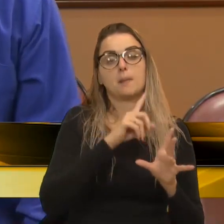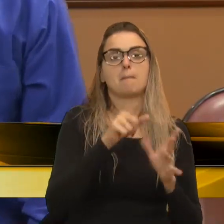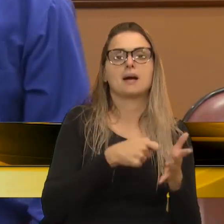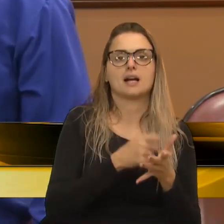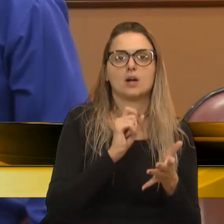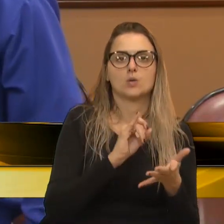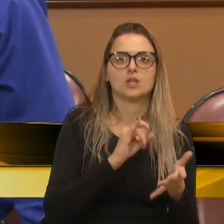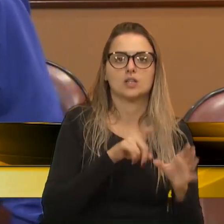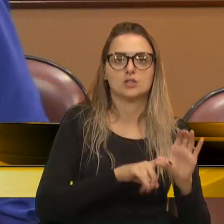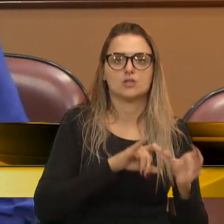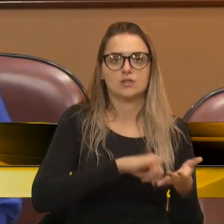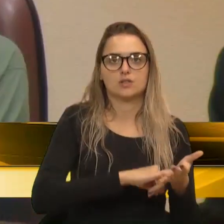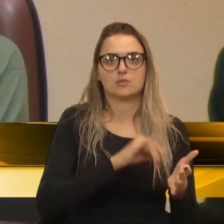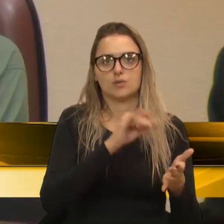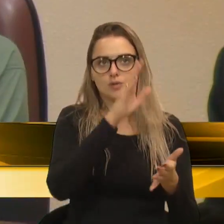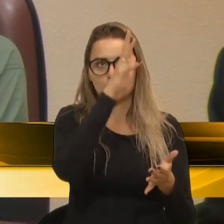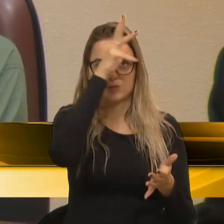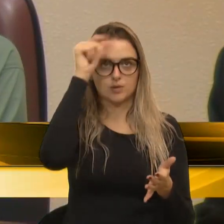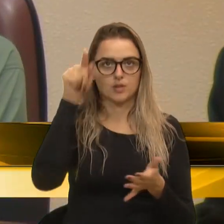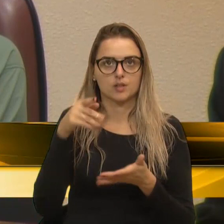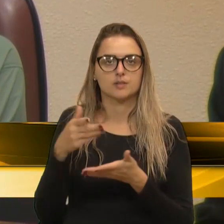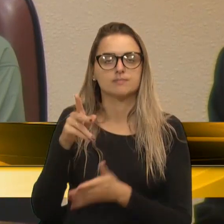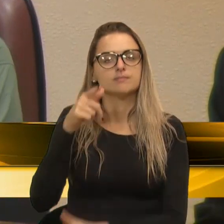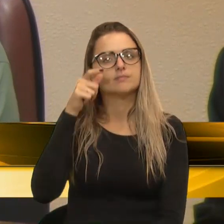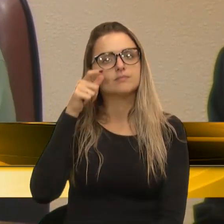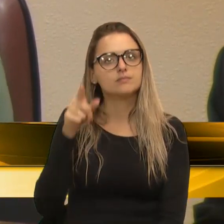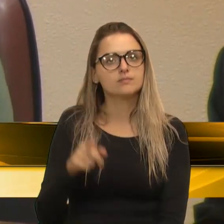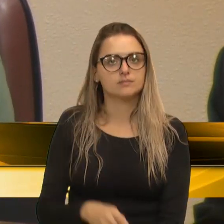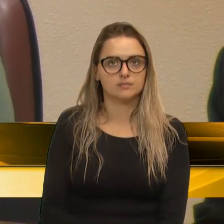isso, senhor presidente. Vereador Paulo Périco.